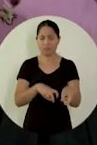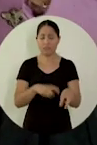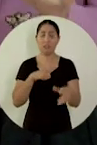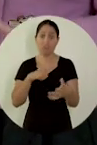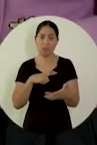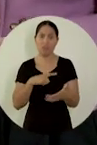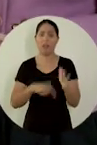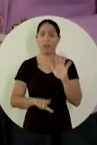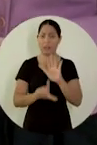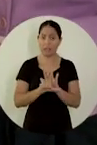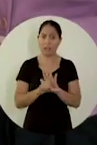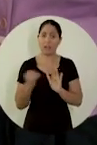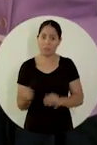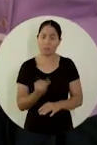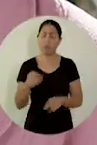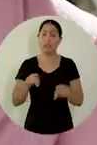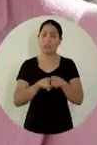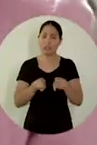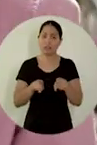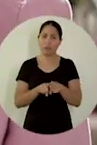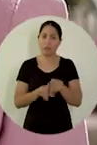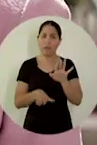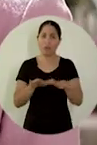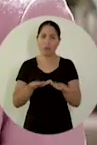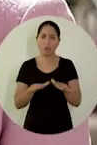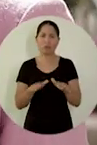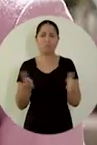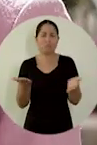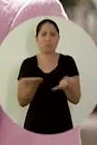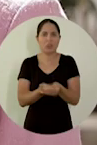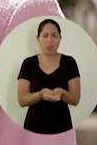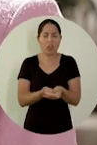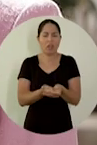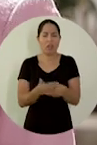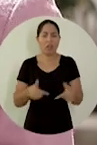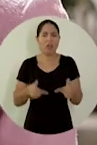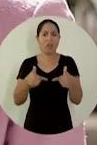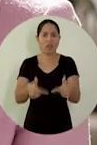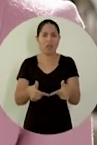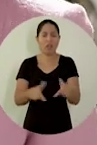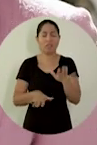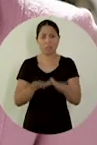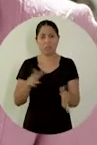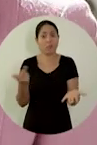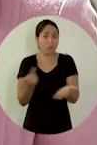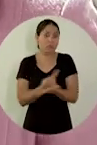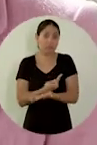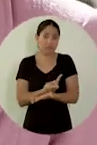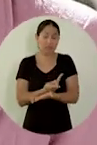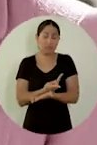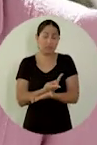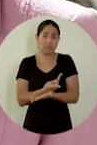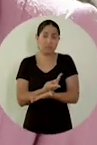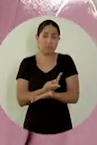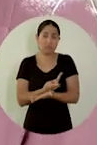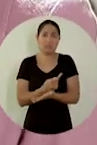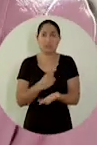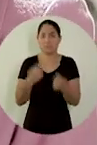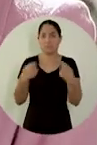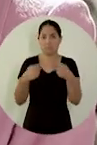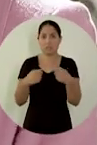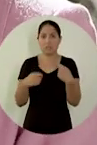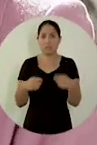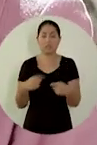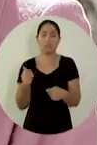temos o acompanhamento legislativo, que é muito importante, e o acompanhamento de algumas ações ou de alguns acontecimentos